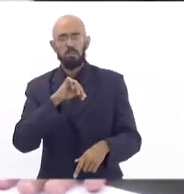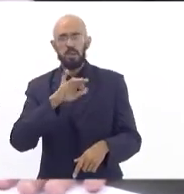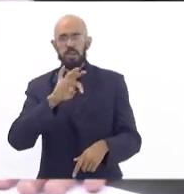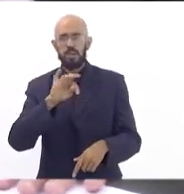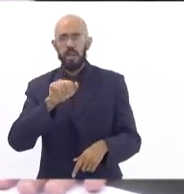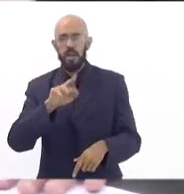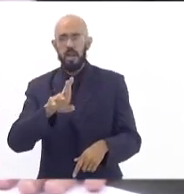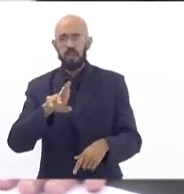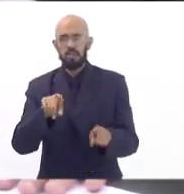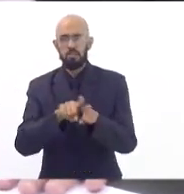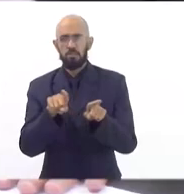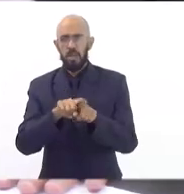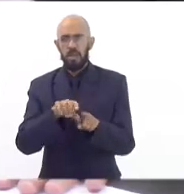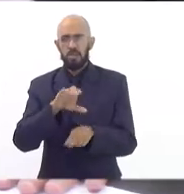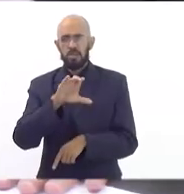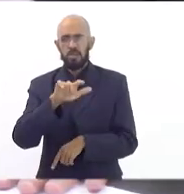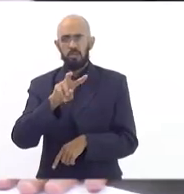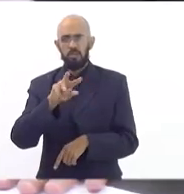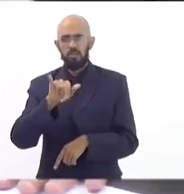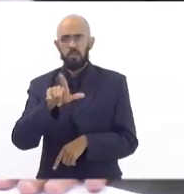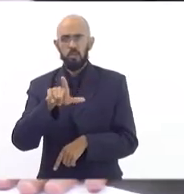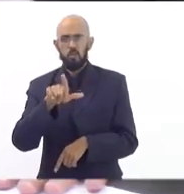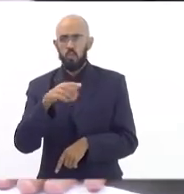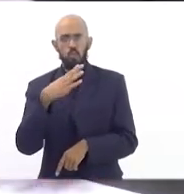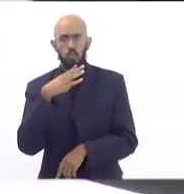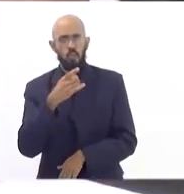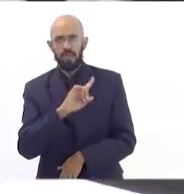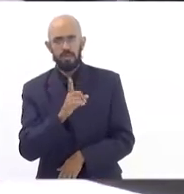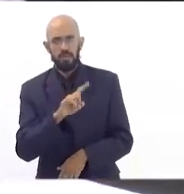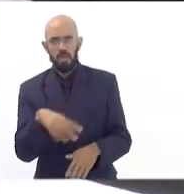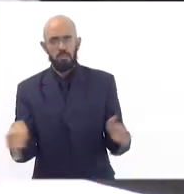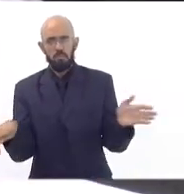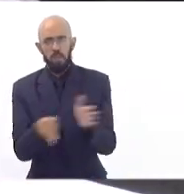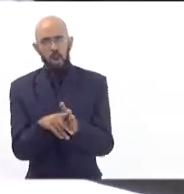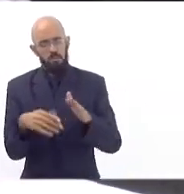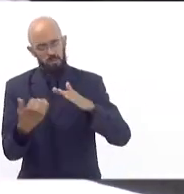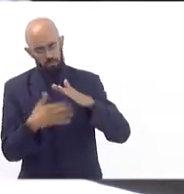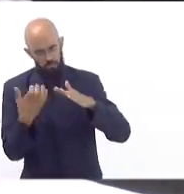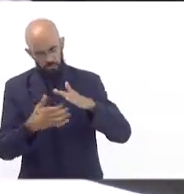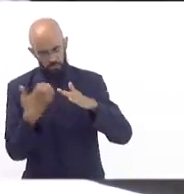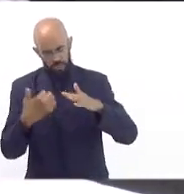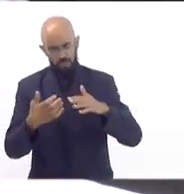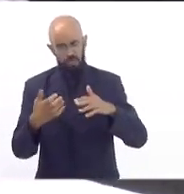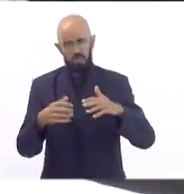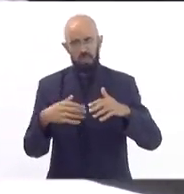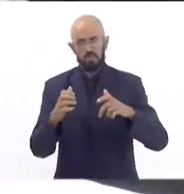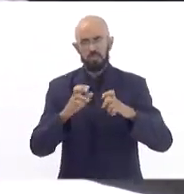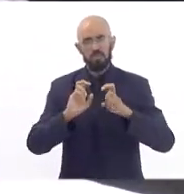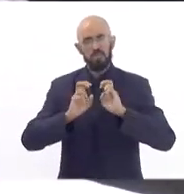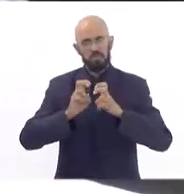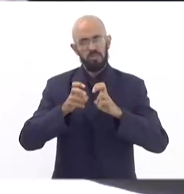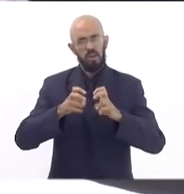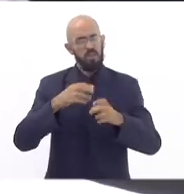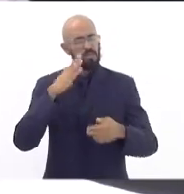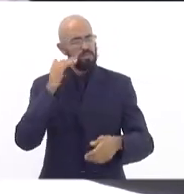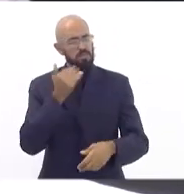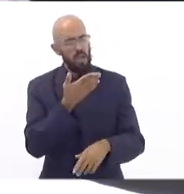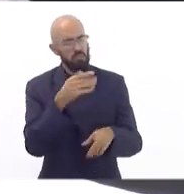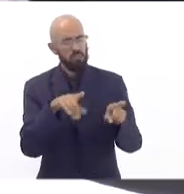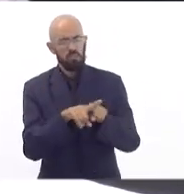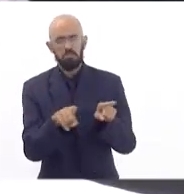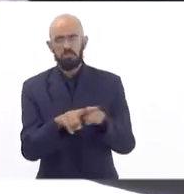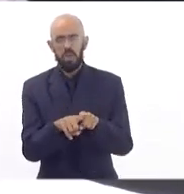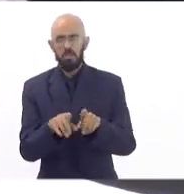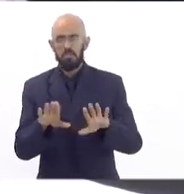não tem conhecimento a própria SuperVia Ela deve ter conhecimento da mãe dessas situações o que interfere muitas vezes